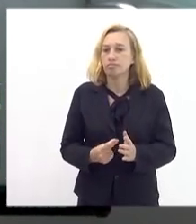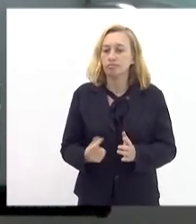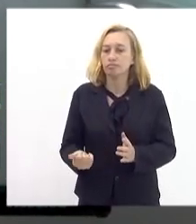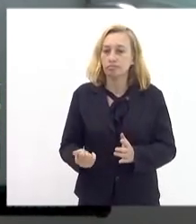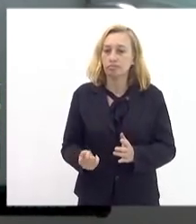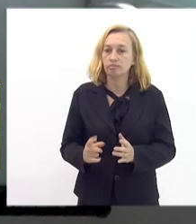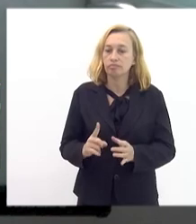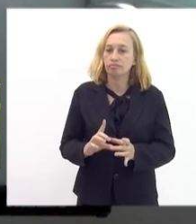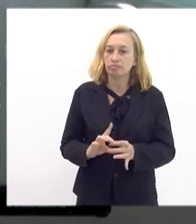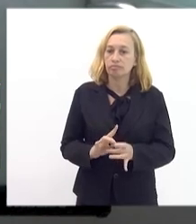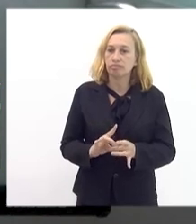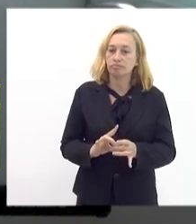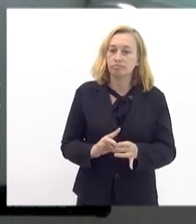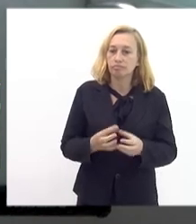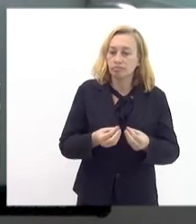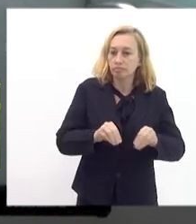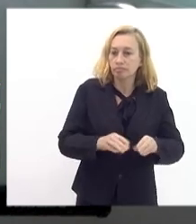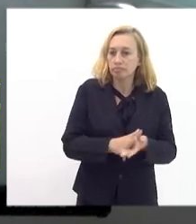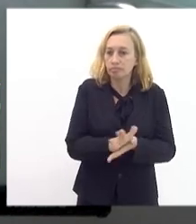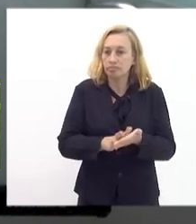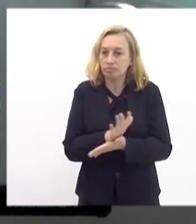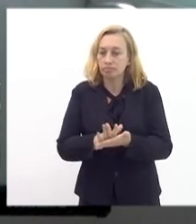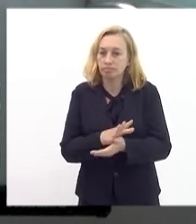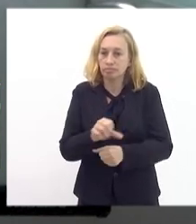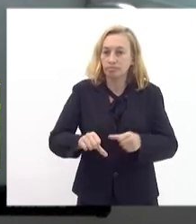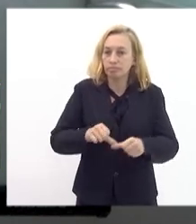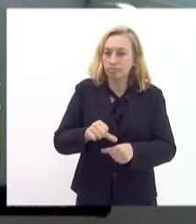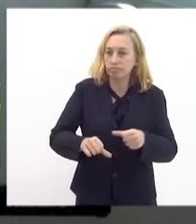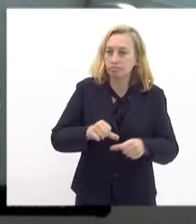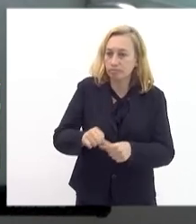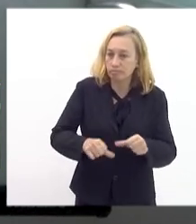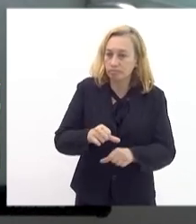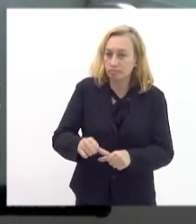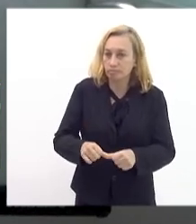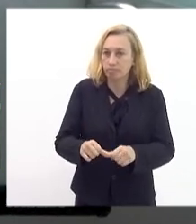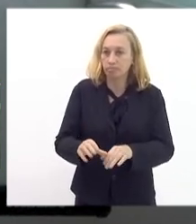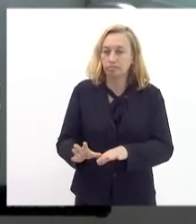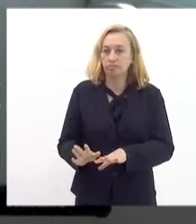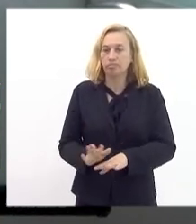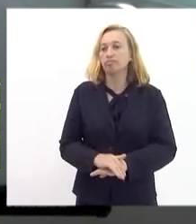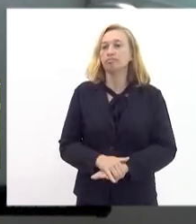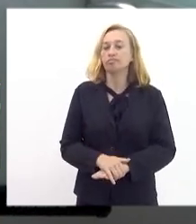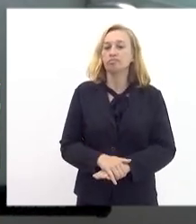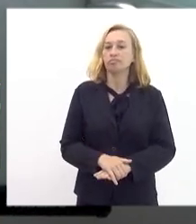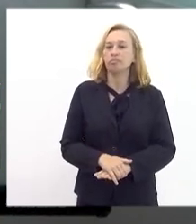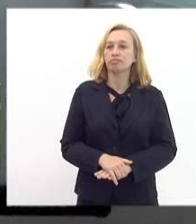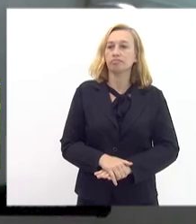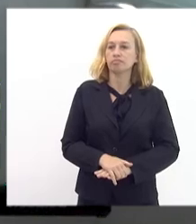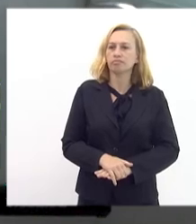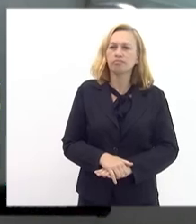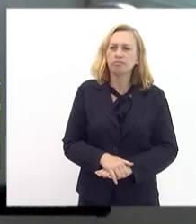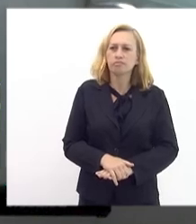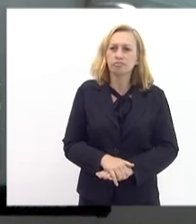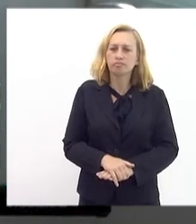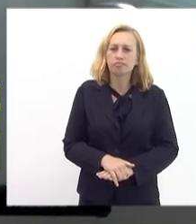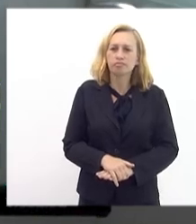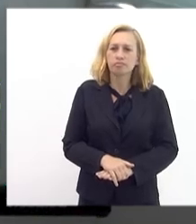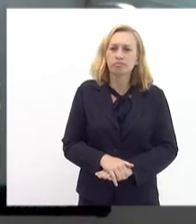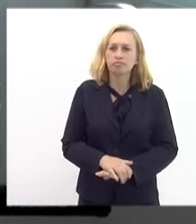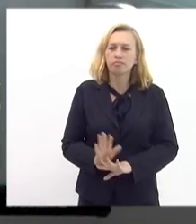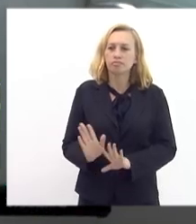nada não há não há mudança permanente vão dar deixar